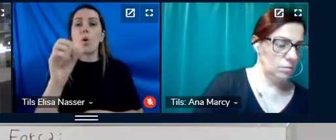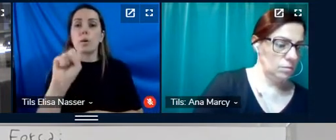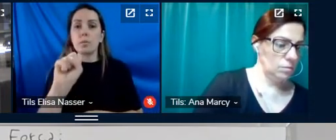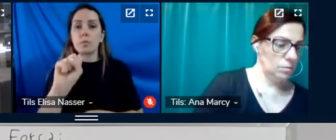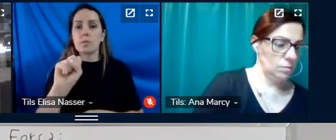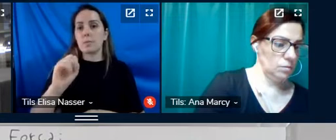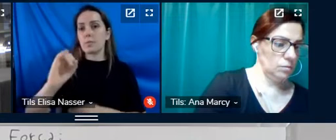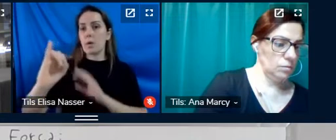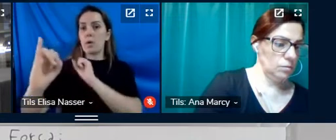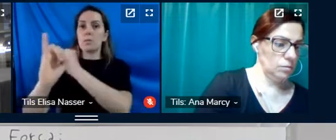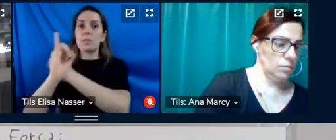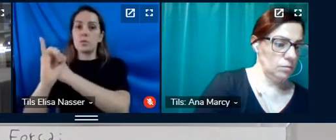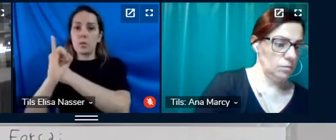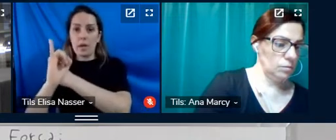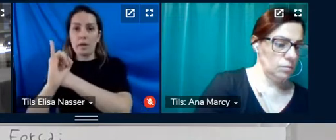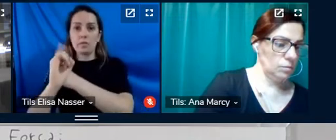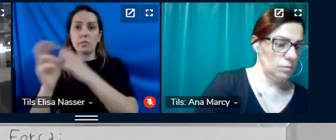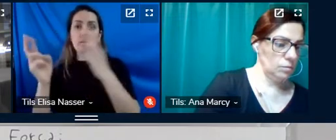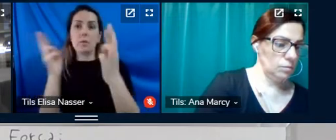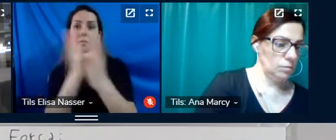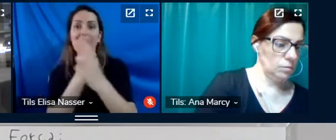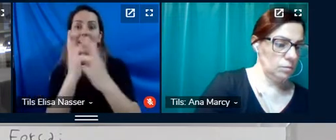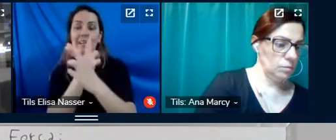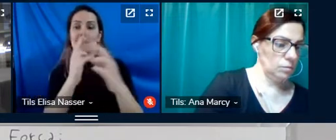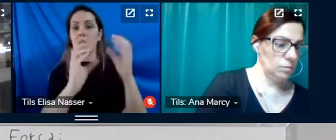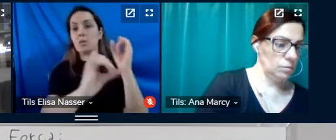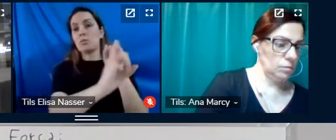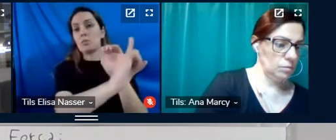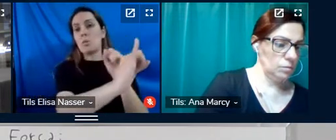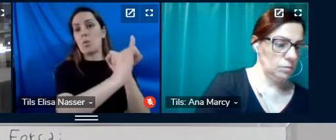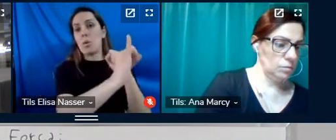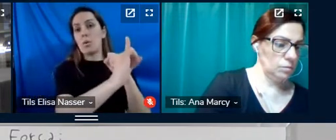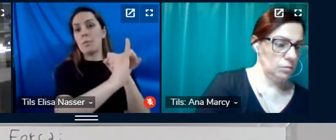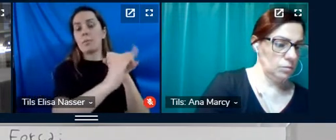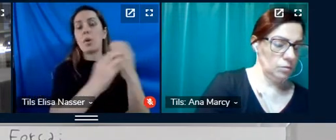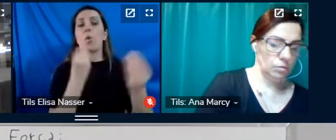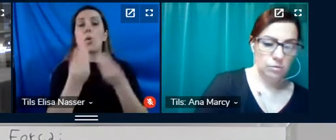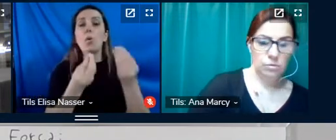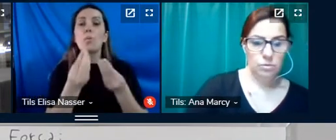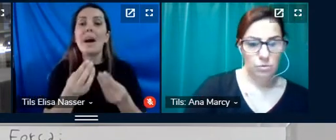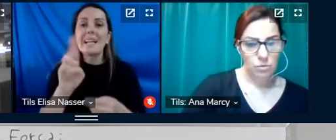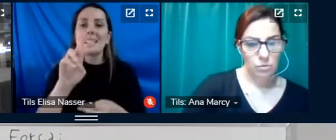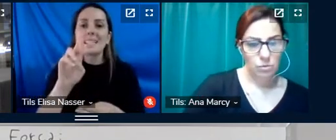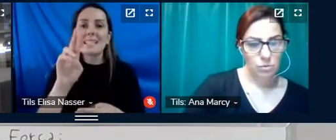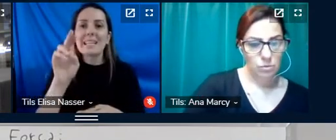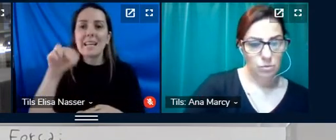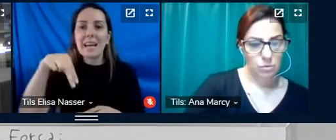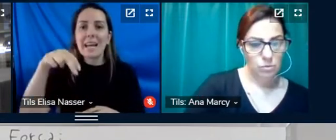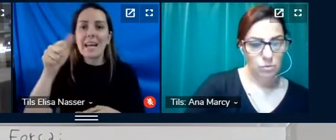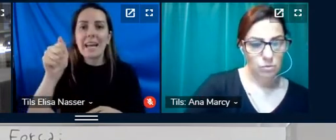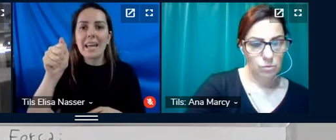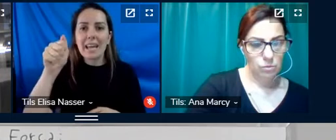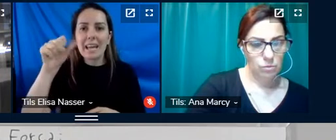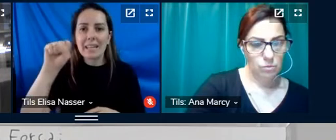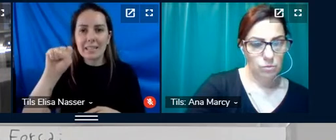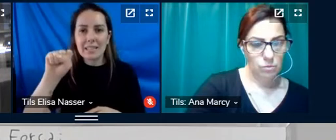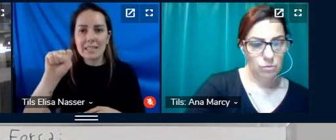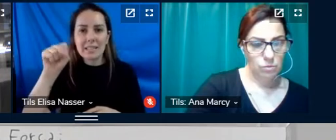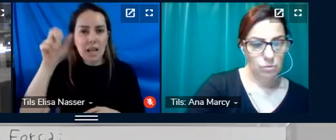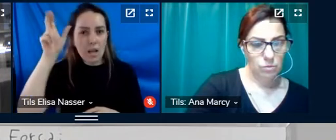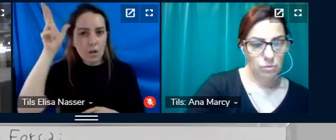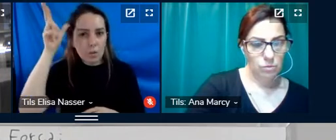interage com outro objeto? Como é que as renas lá do Papai Noel estão interagindo com